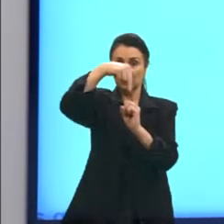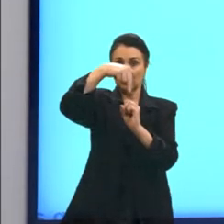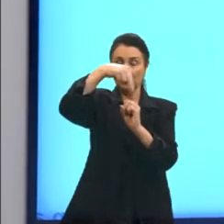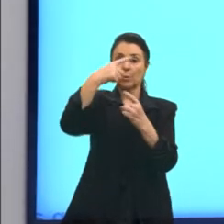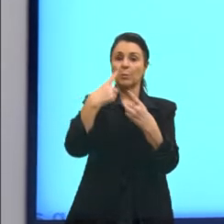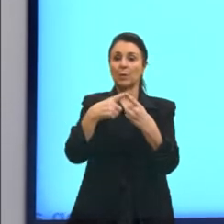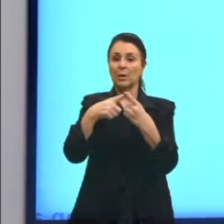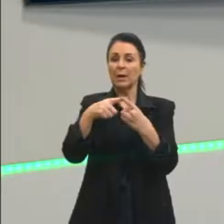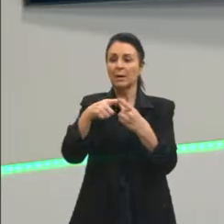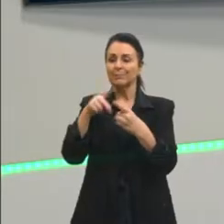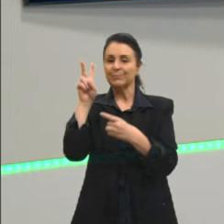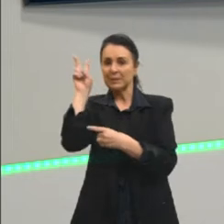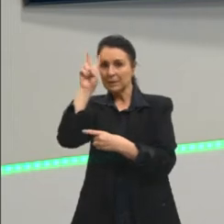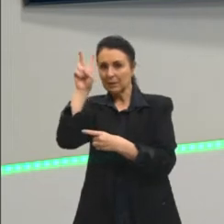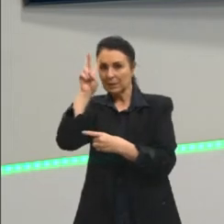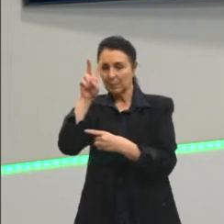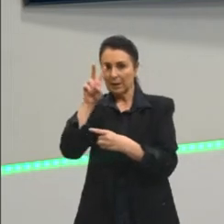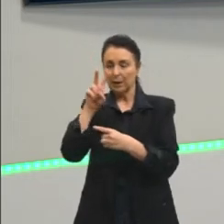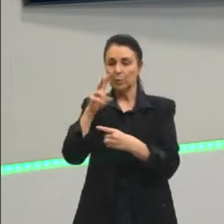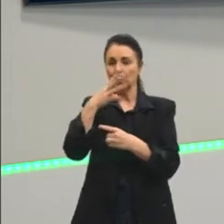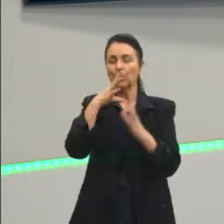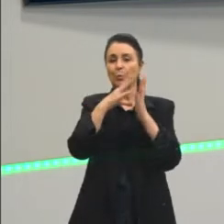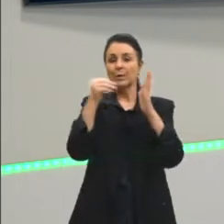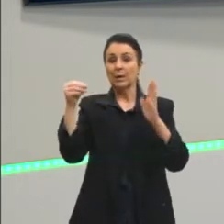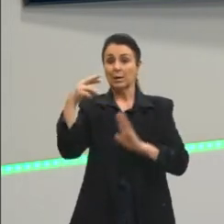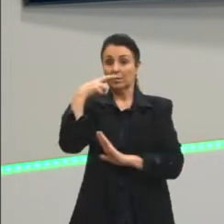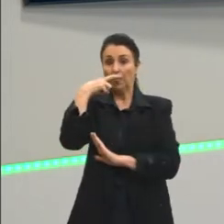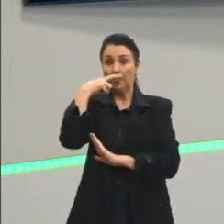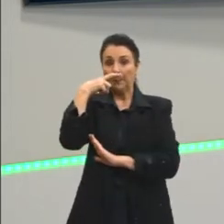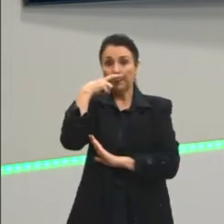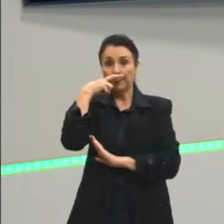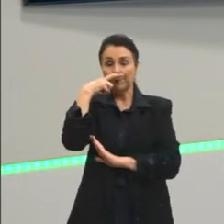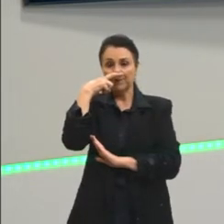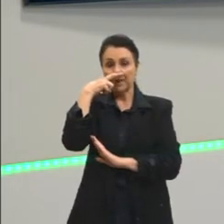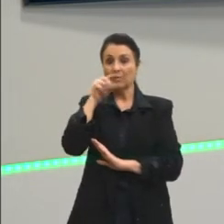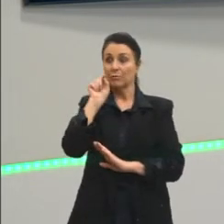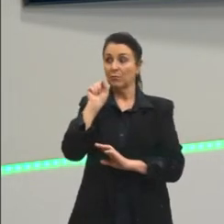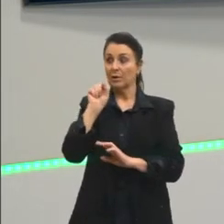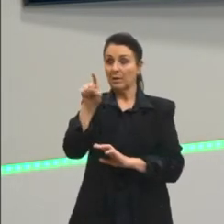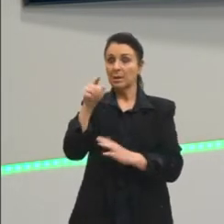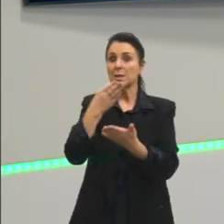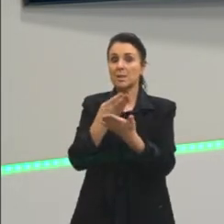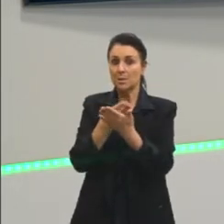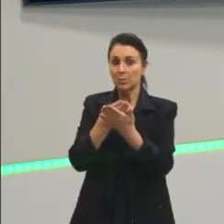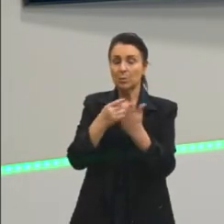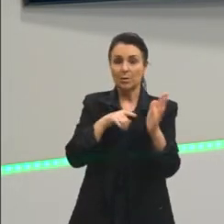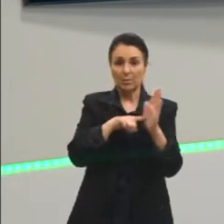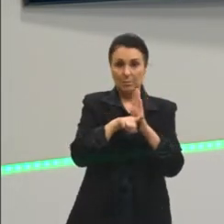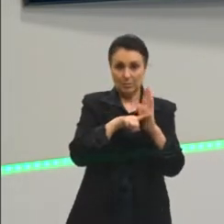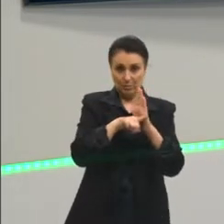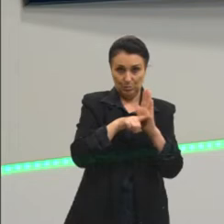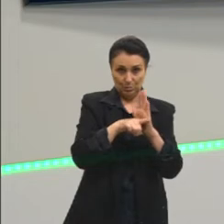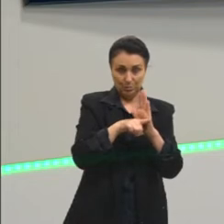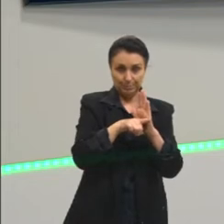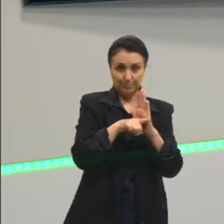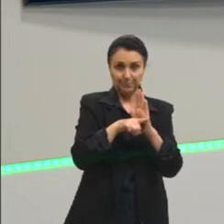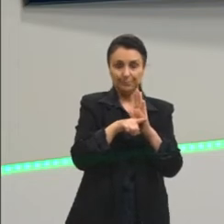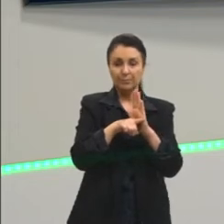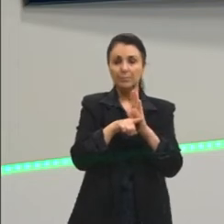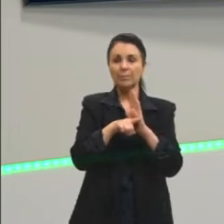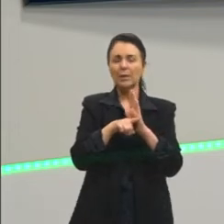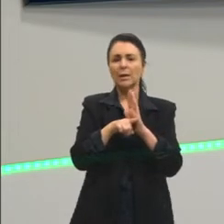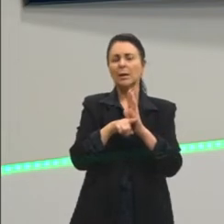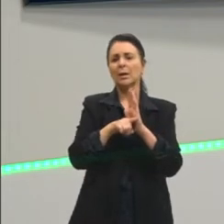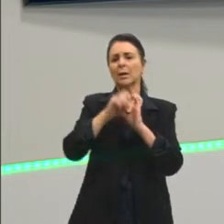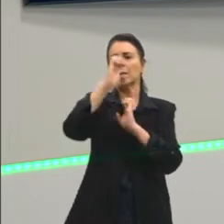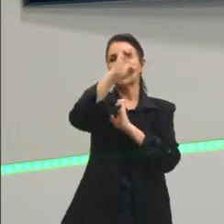Porque se Nós lembramos lá do modelo de Rutherford não é nem chegou a essa conclusão e levamos em sua risca né